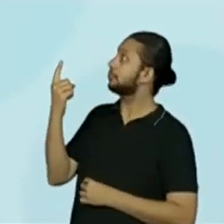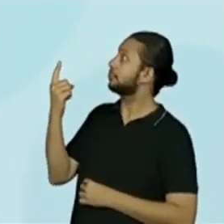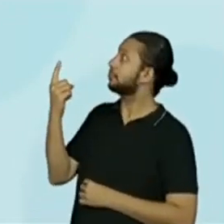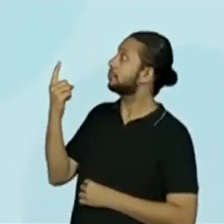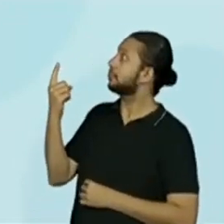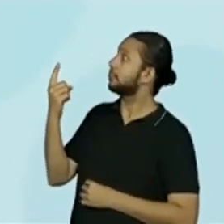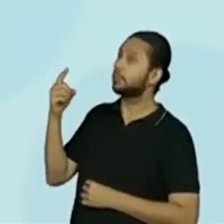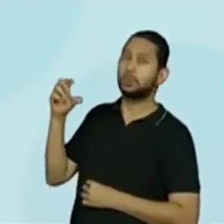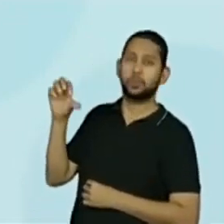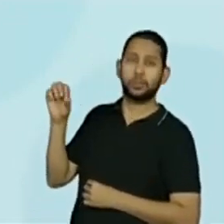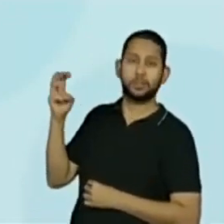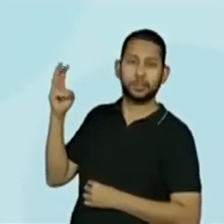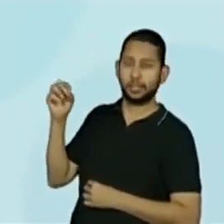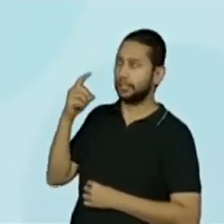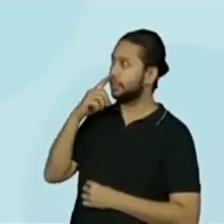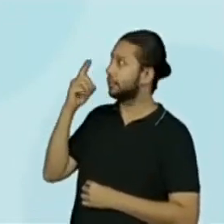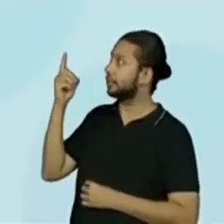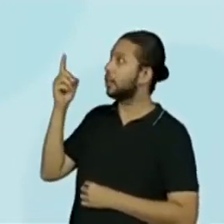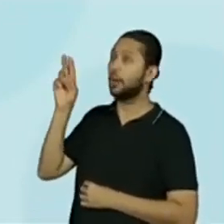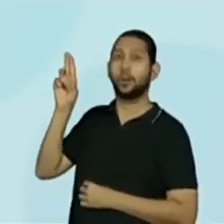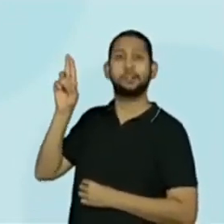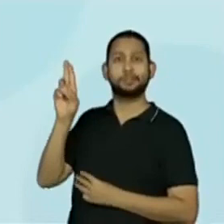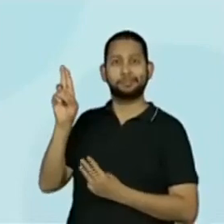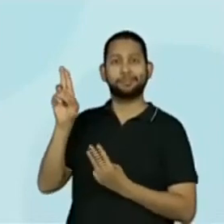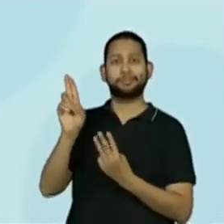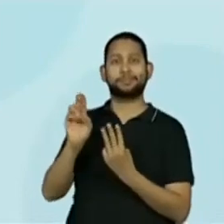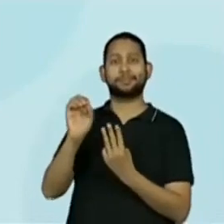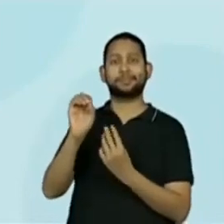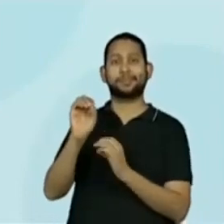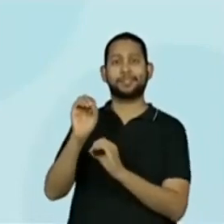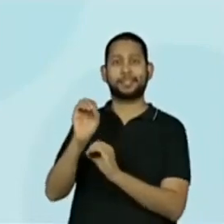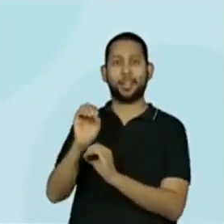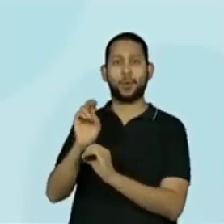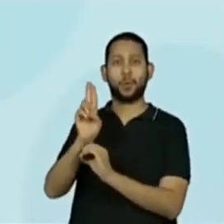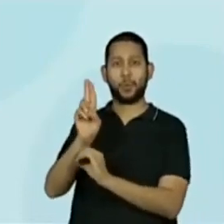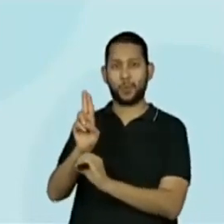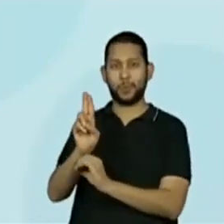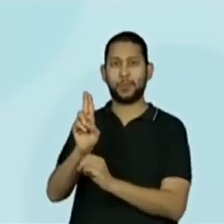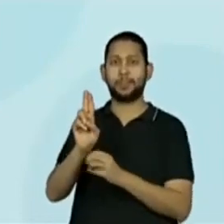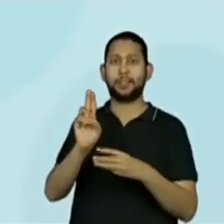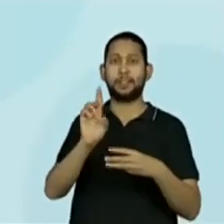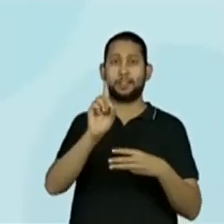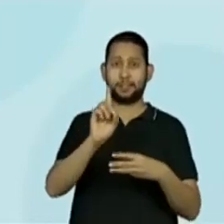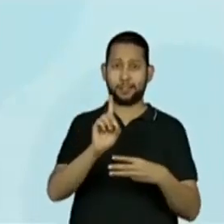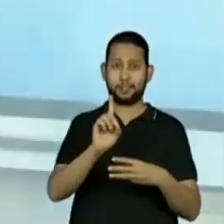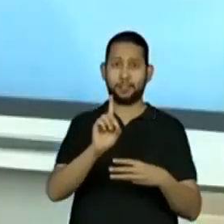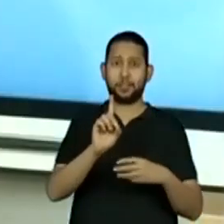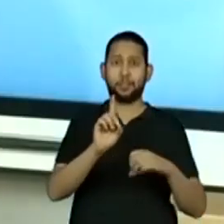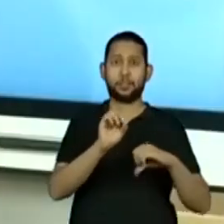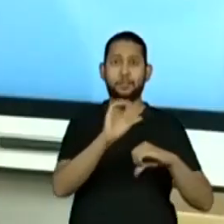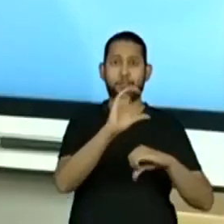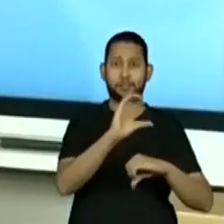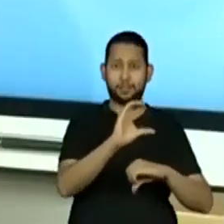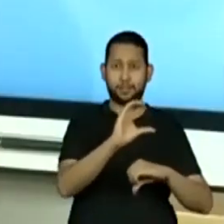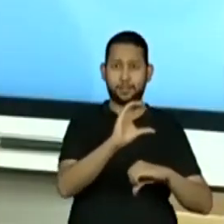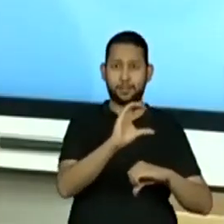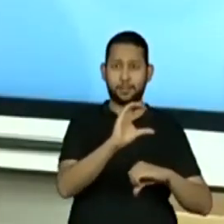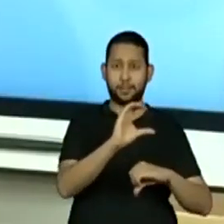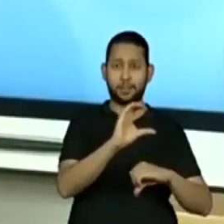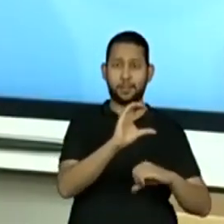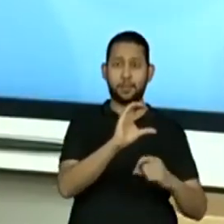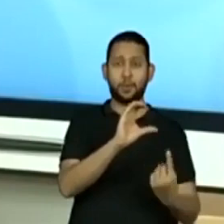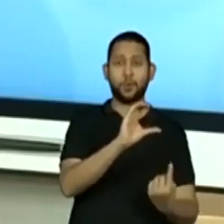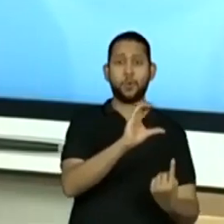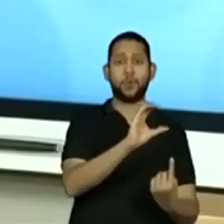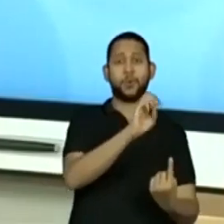dezena, centena e aqui a unidade de milhar, certo? O que isso significa? Significa